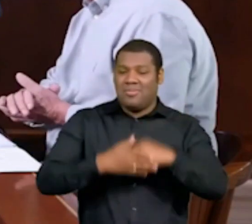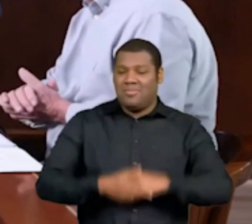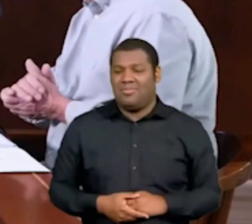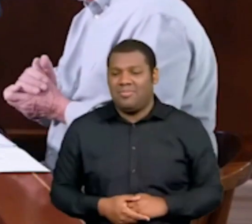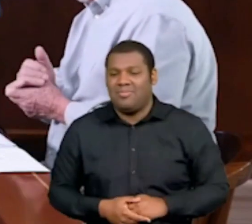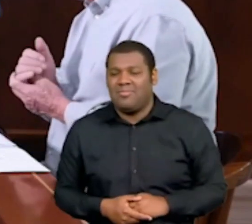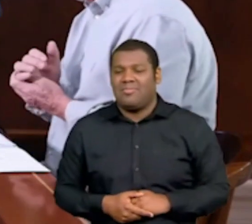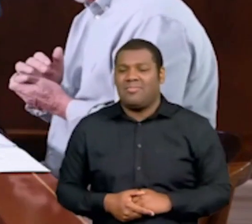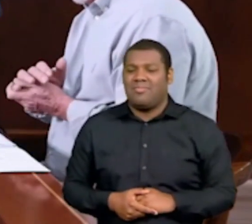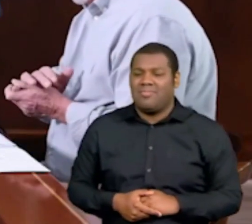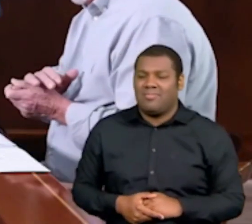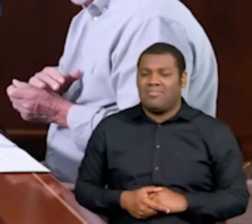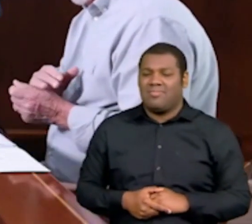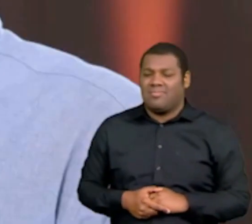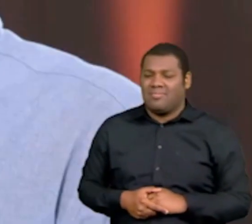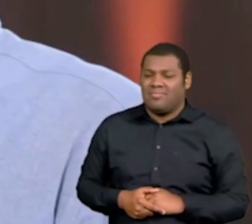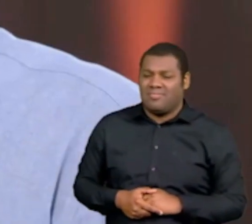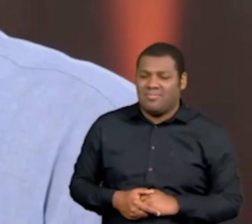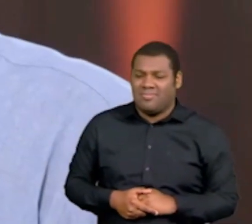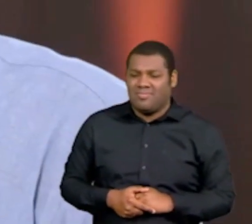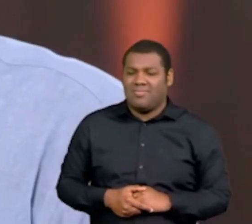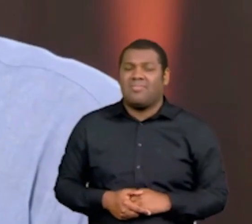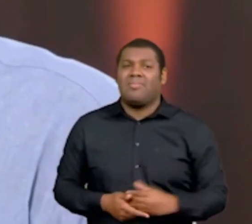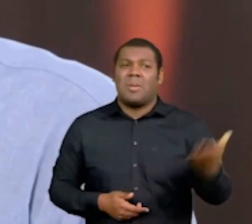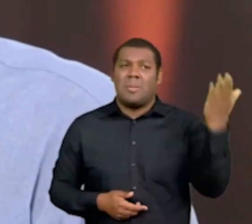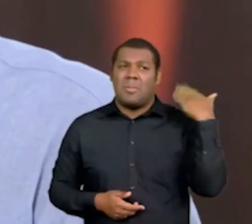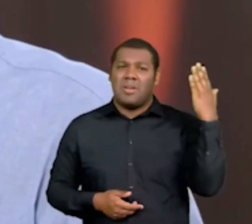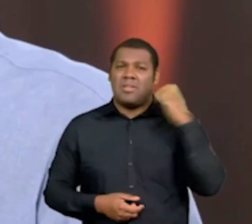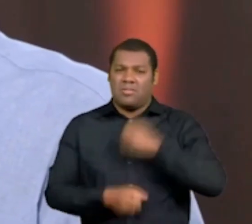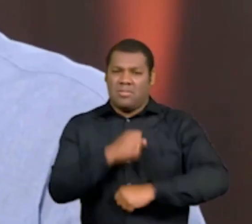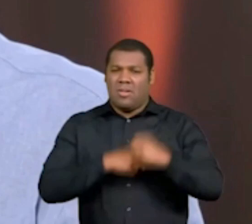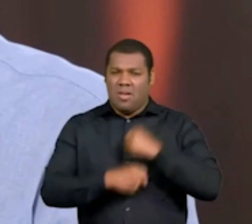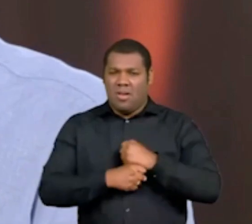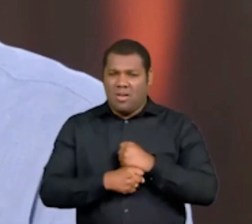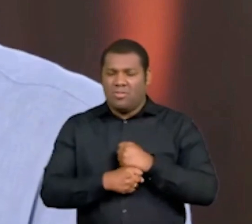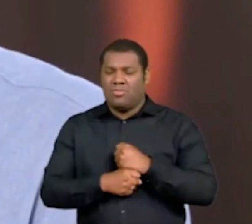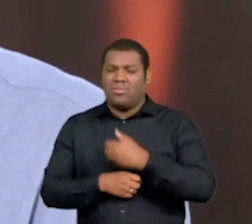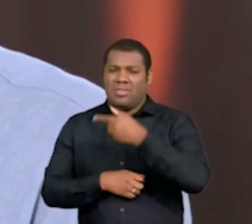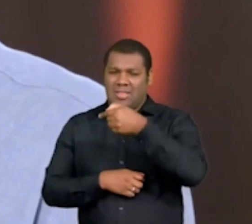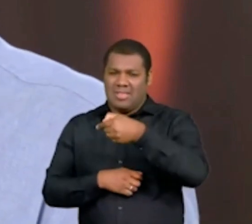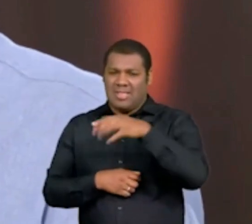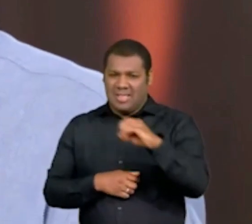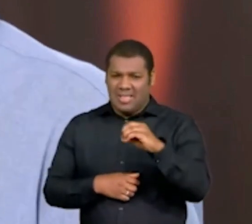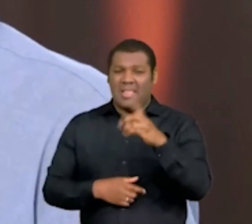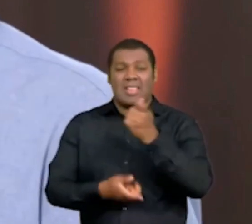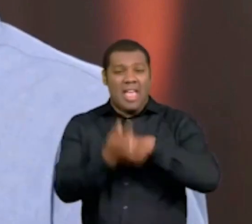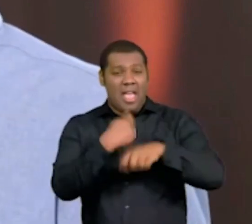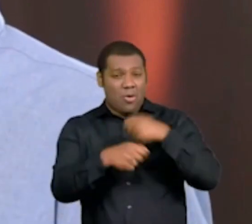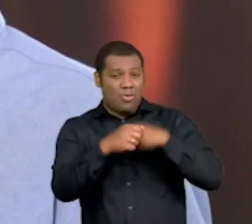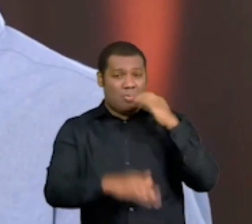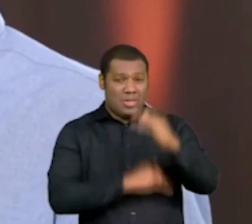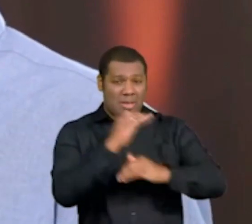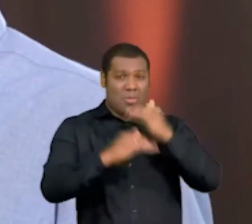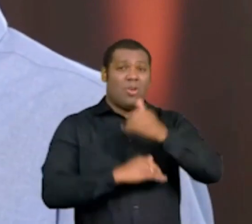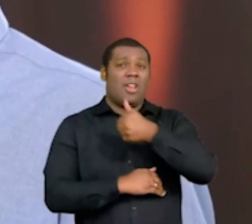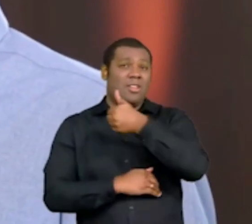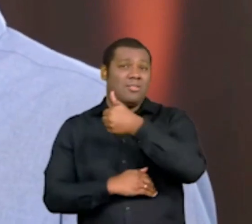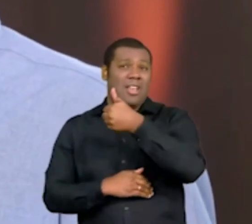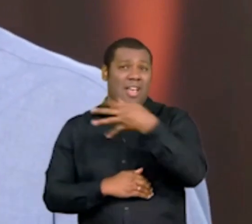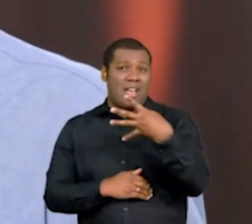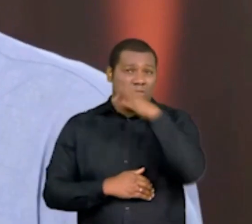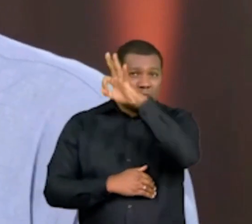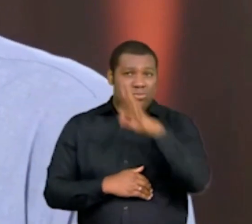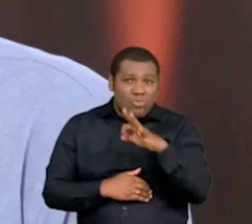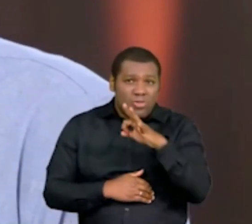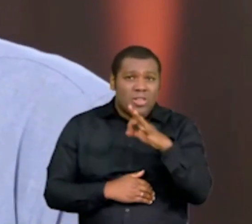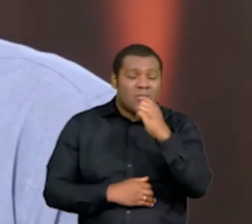Ou seja, nós temos na década de 70 que a economia chegou a crescer 14% ao ano e a pobreza cresceu.